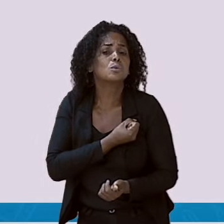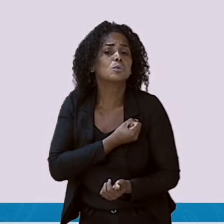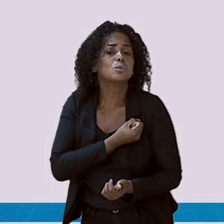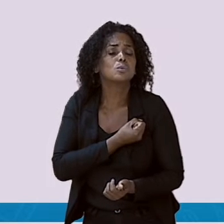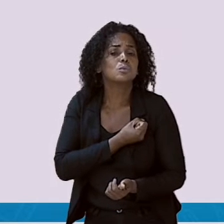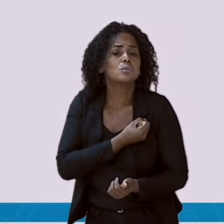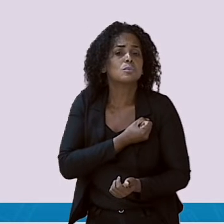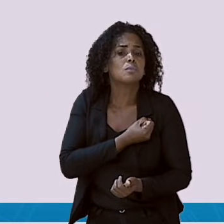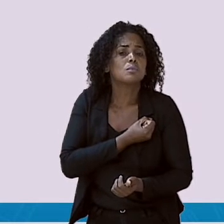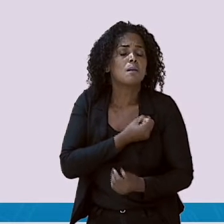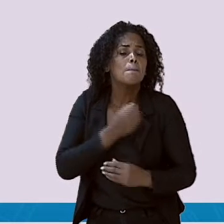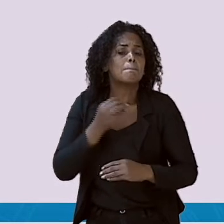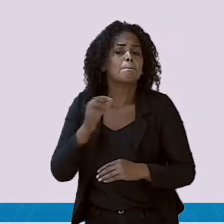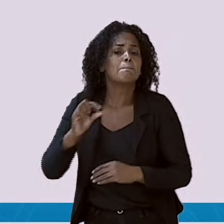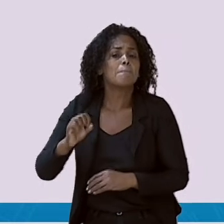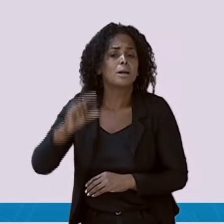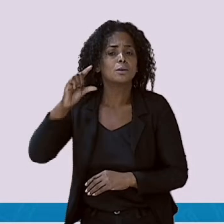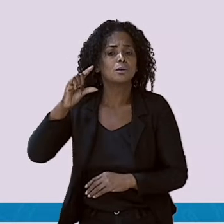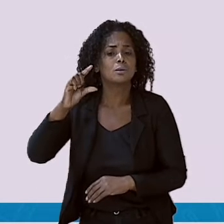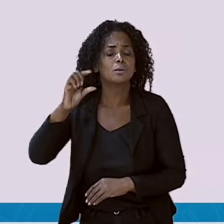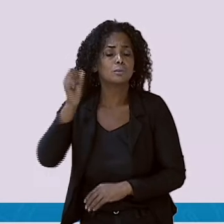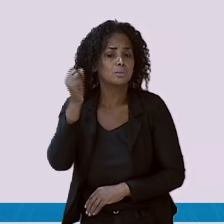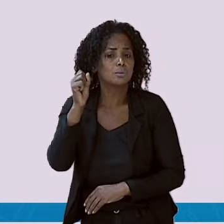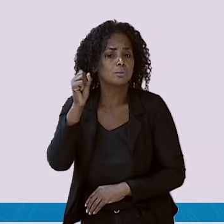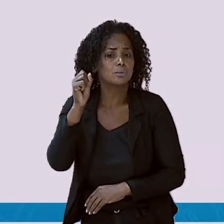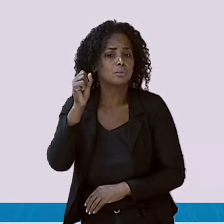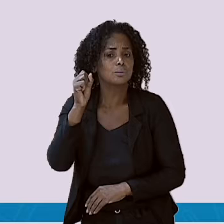aqui, ó, vai ser